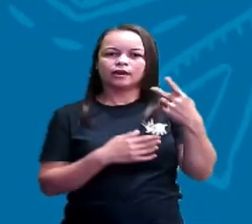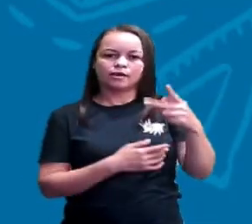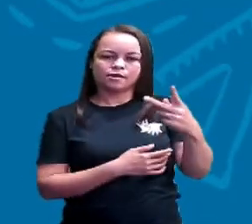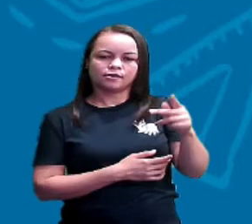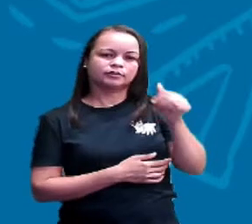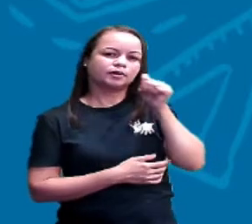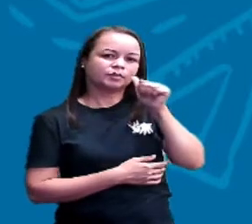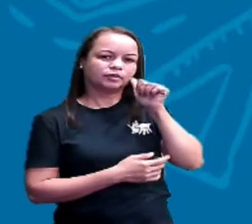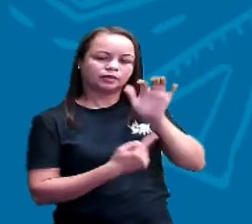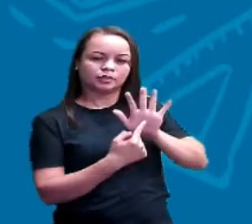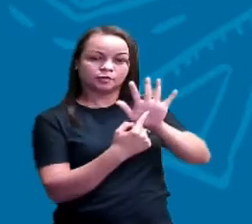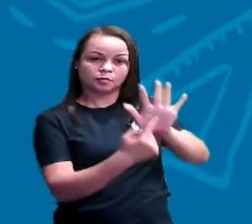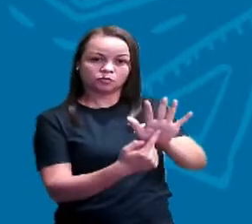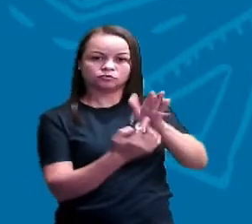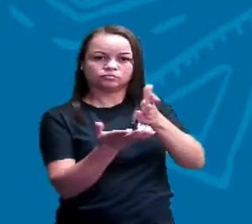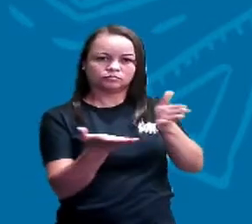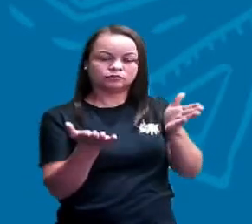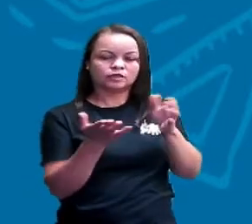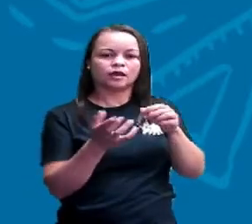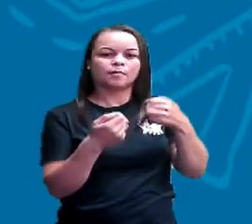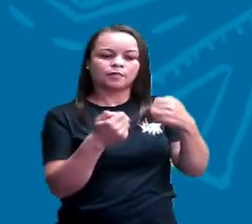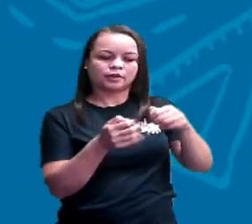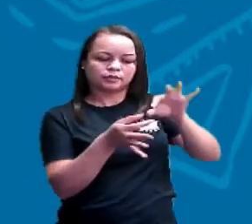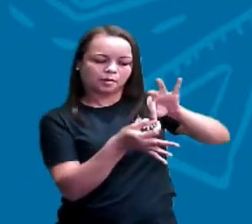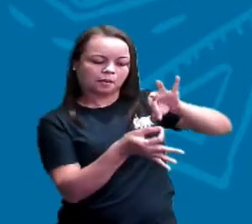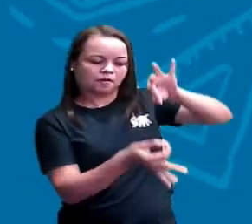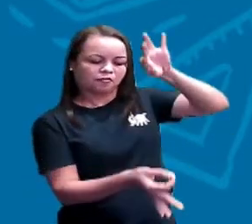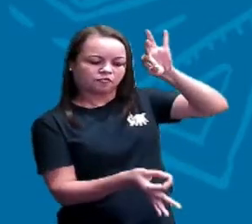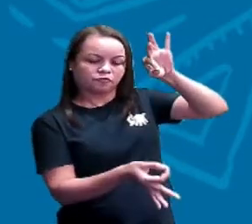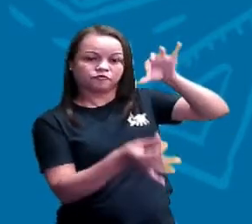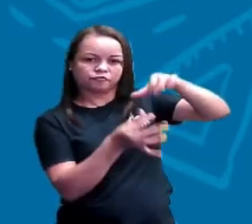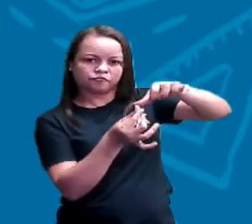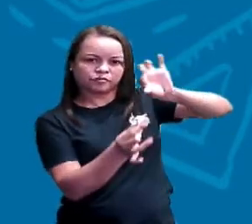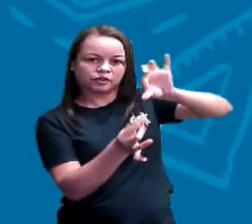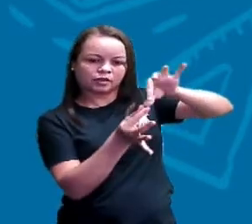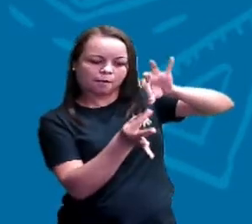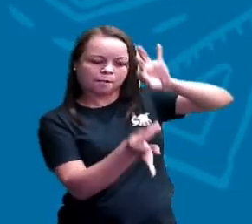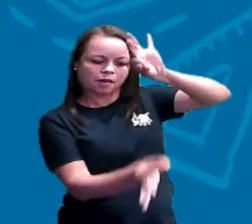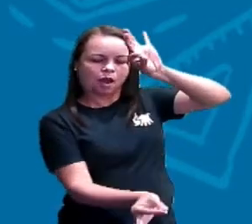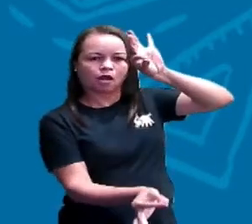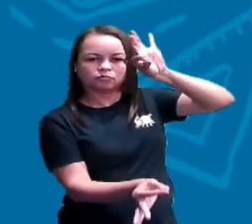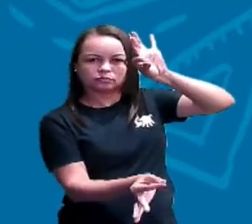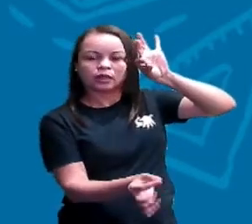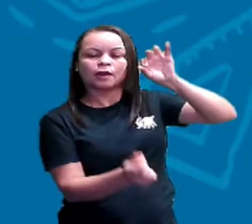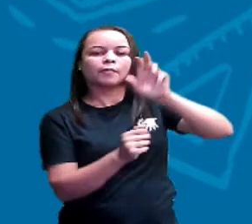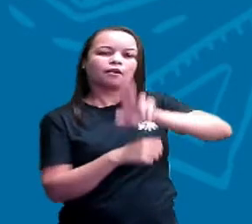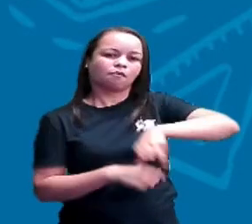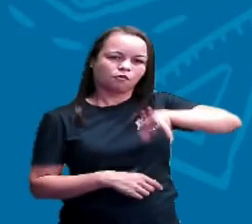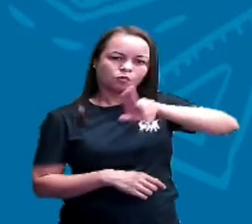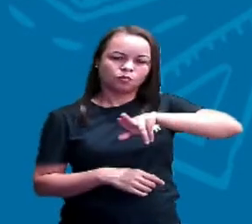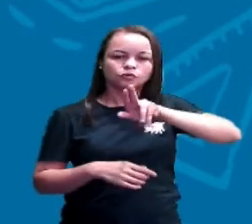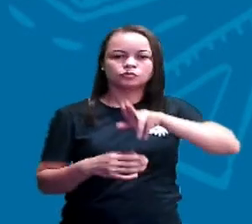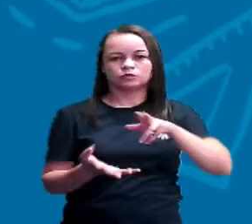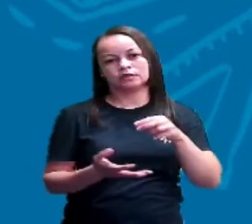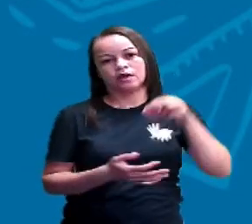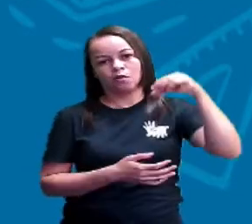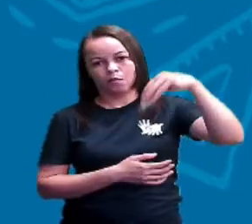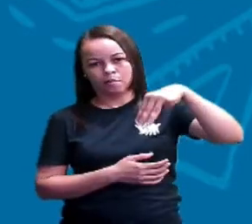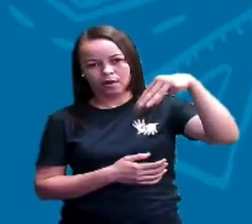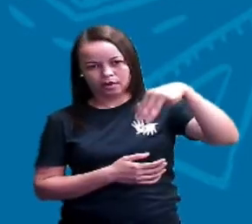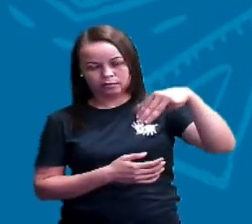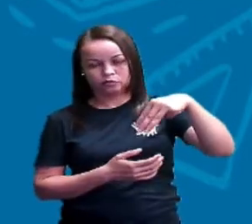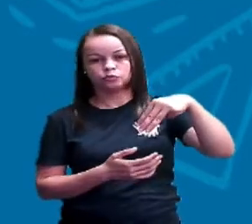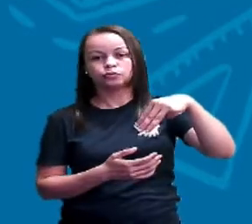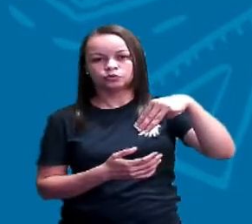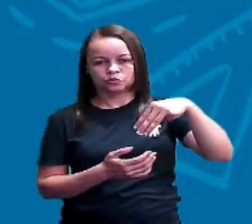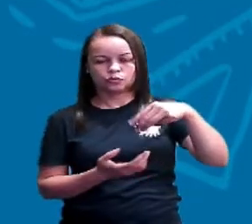tela de vocês, a gente precisaria de uma fita métrica, porque a gente precisaria utilizar a unidade de